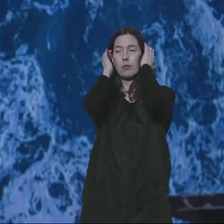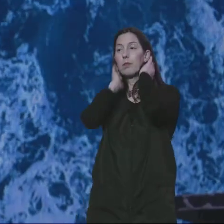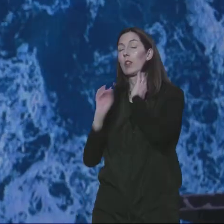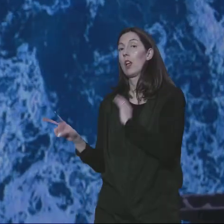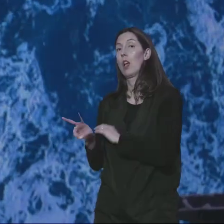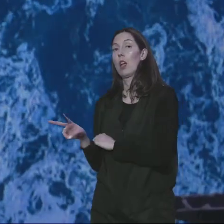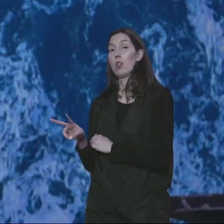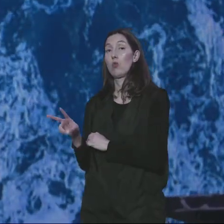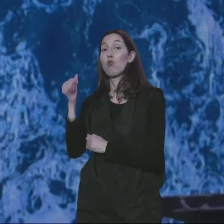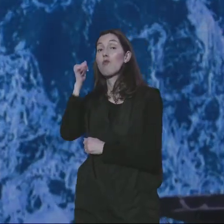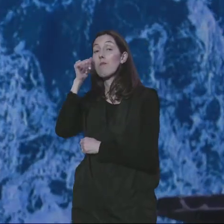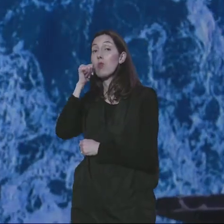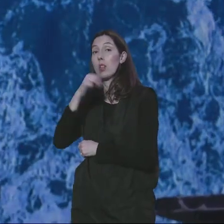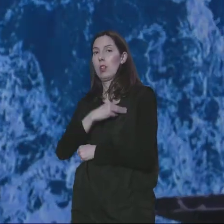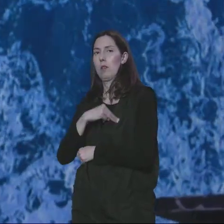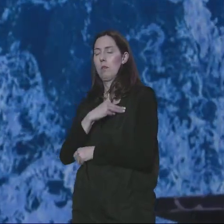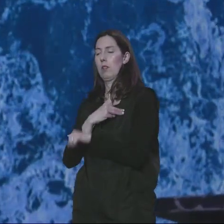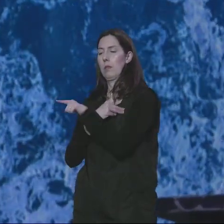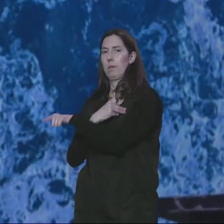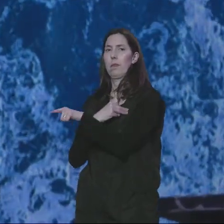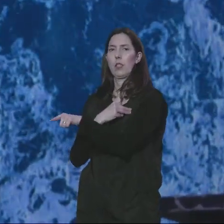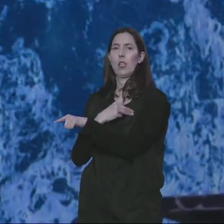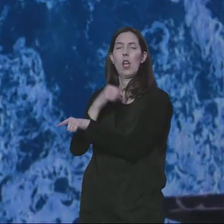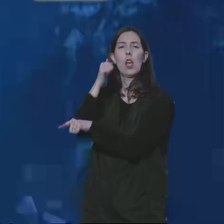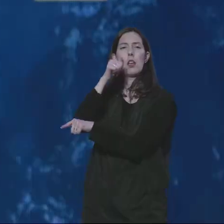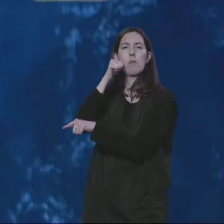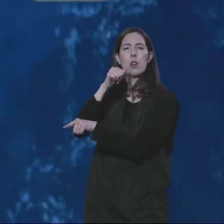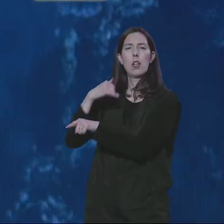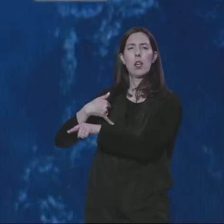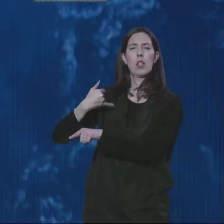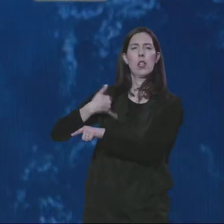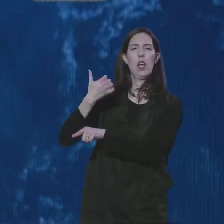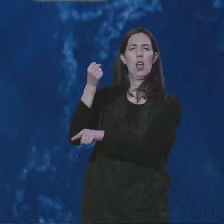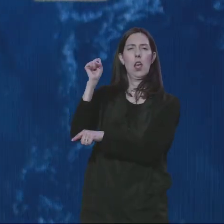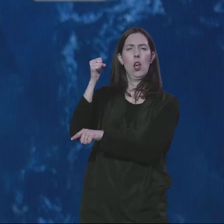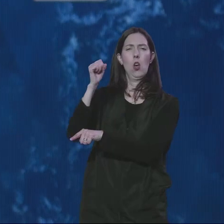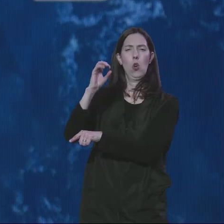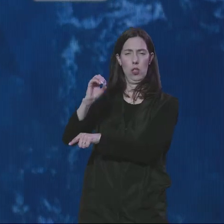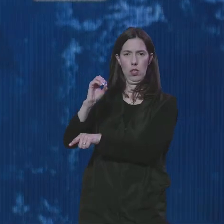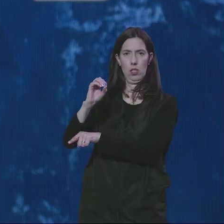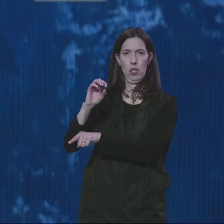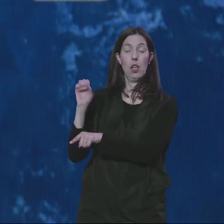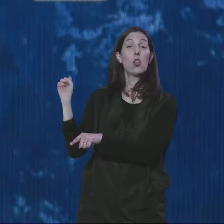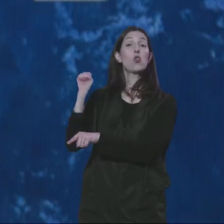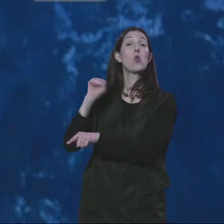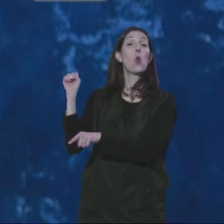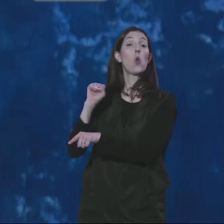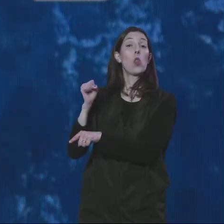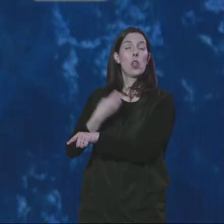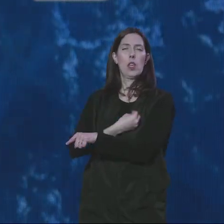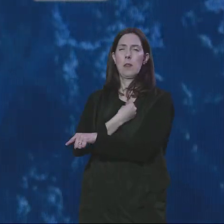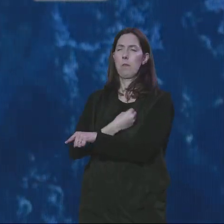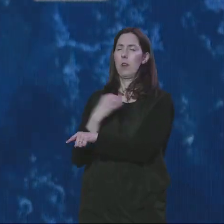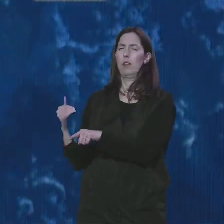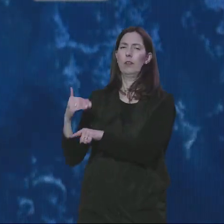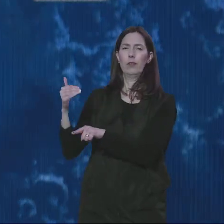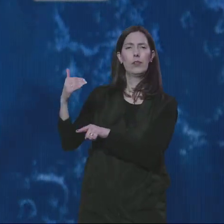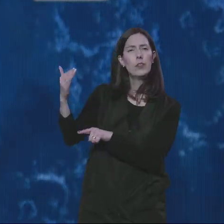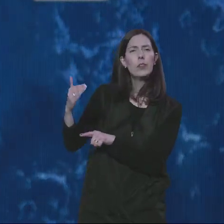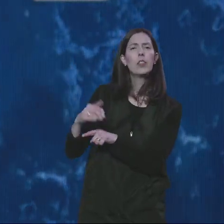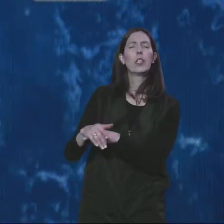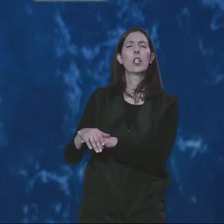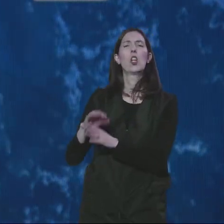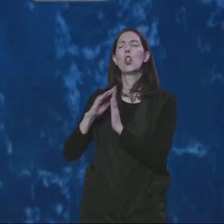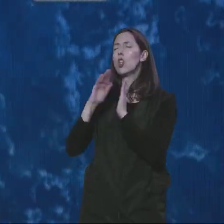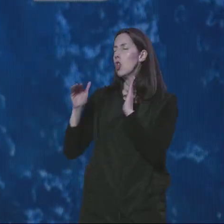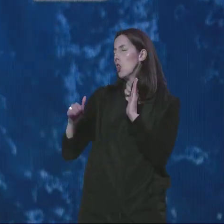Laura. Ruby tinha por volta de 80 anos, foi solteira por toda a sua vida, dedicou todo o